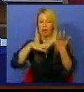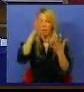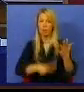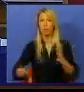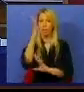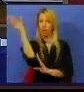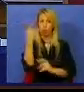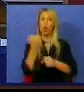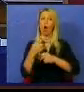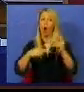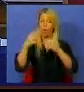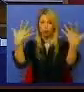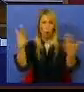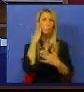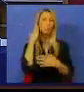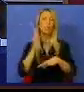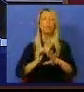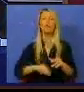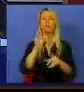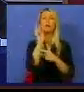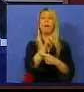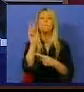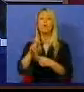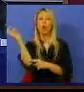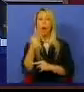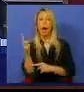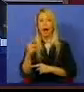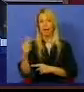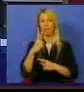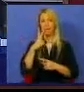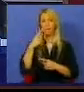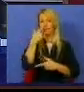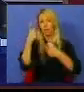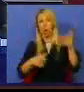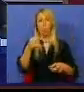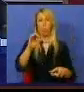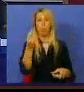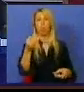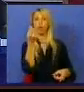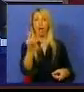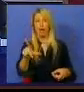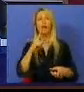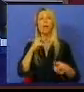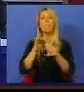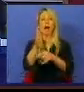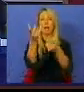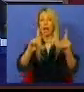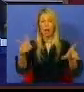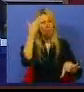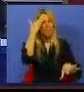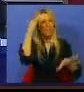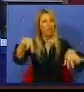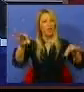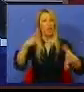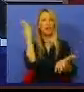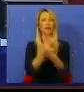curso relativamente ao Museu de Arte Popular. Espaço. O Mar da Língua está previsto que seja terminado até o